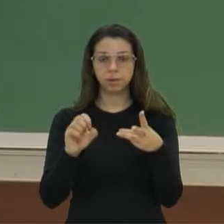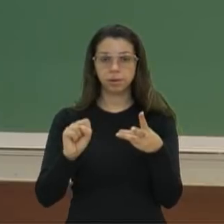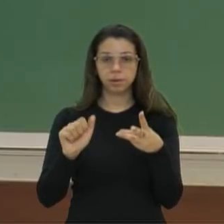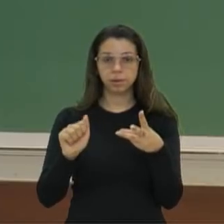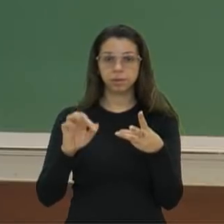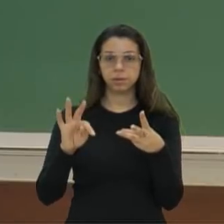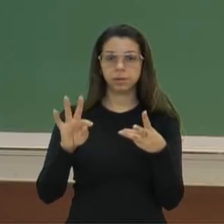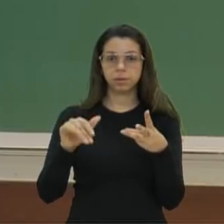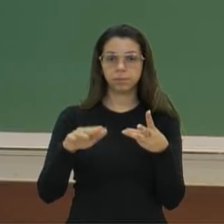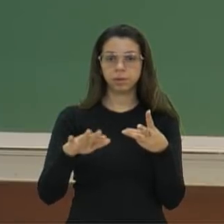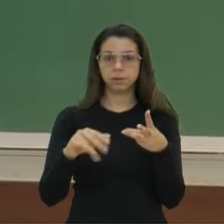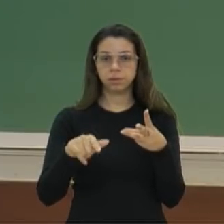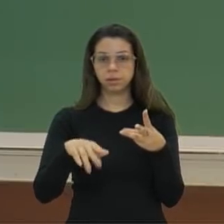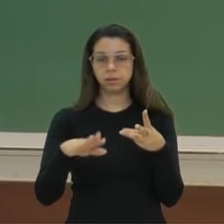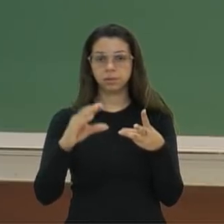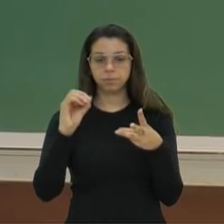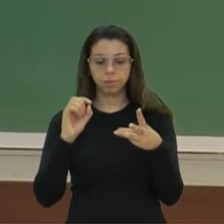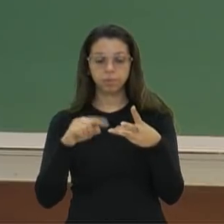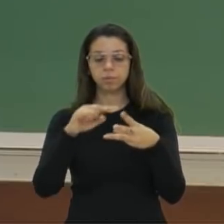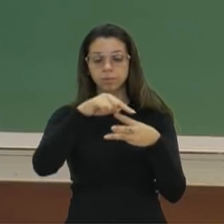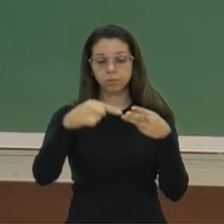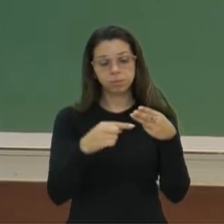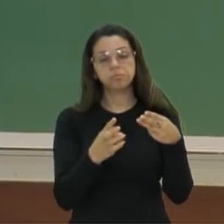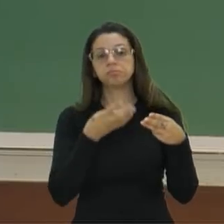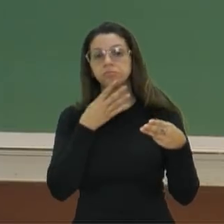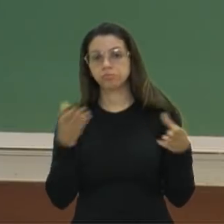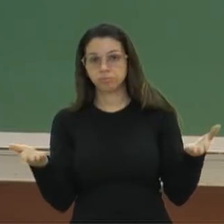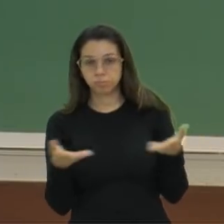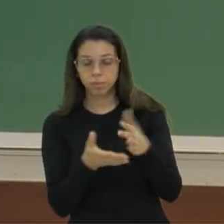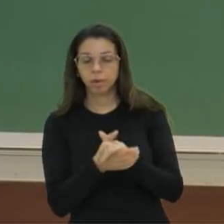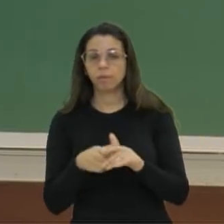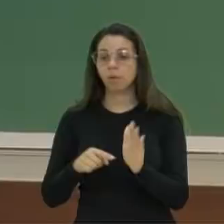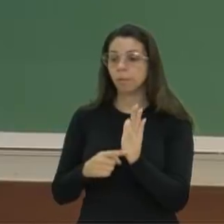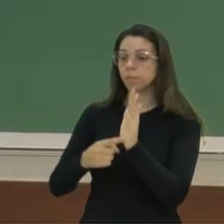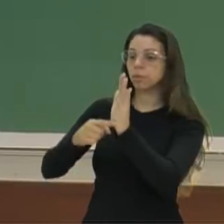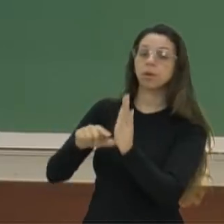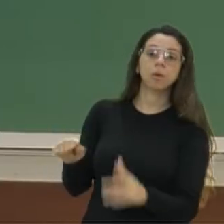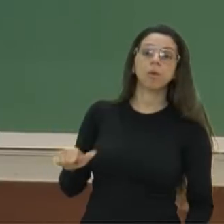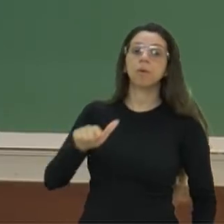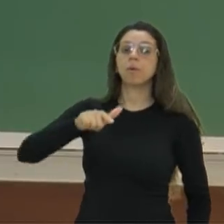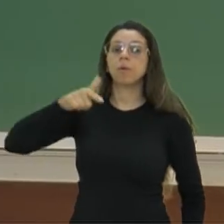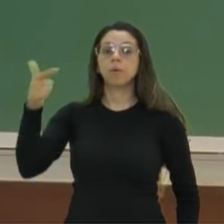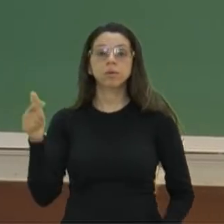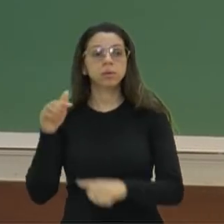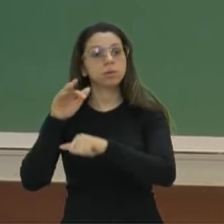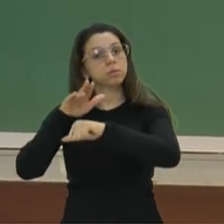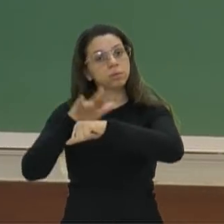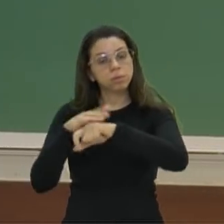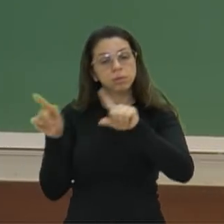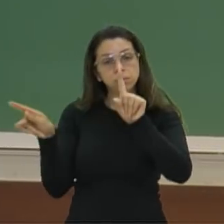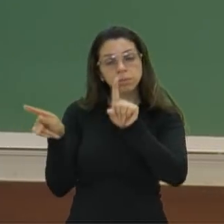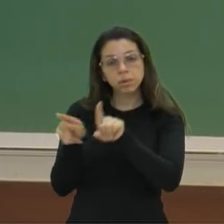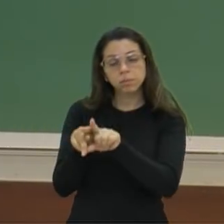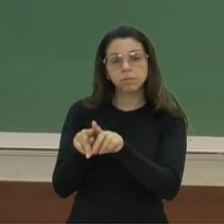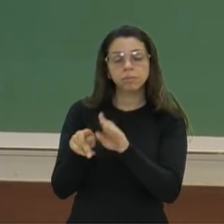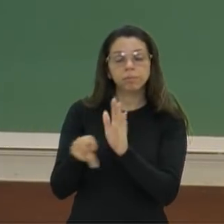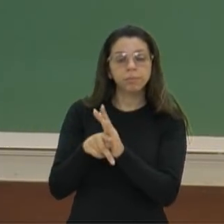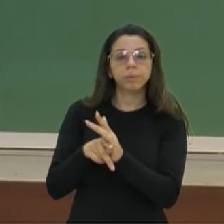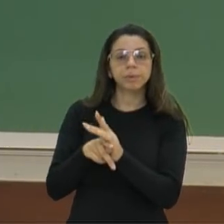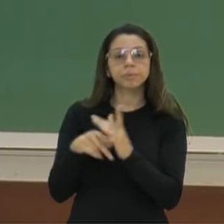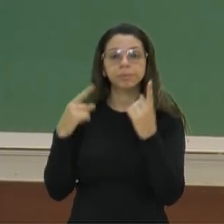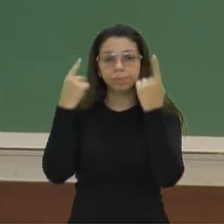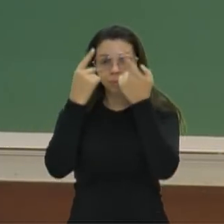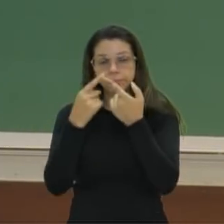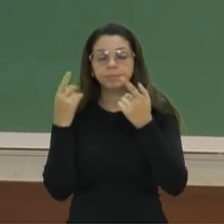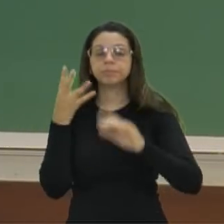astigmatismo, os três que nós conhecemos hoje, eu vou apresentar para vocês outros distúrbios associados à visão. Então, só para a